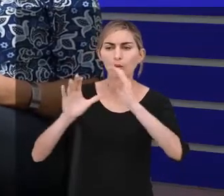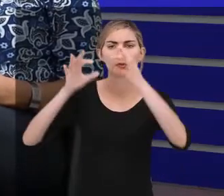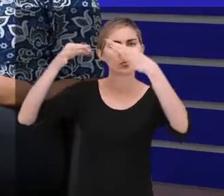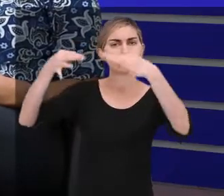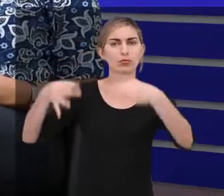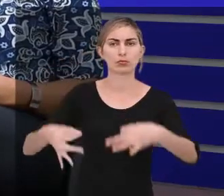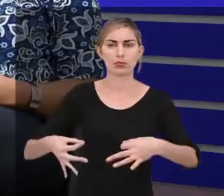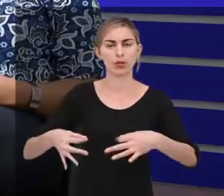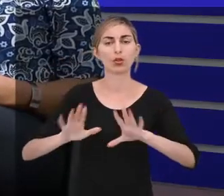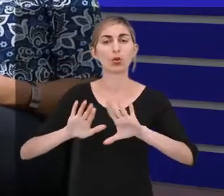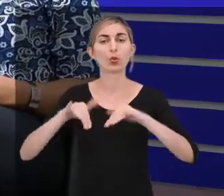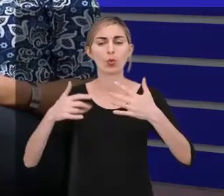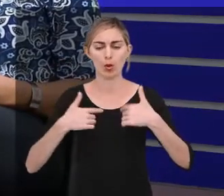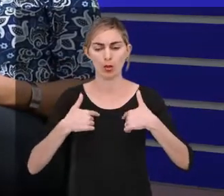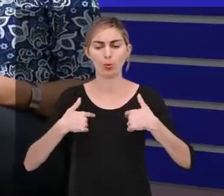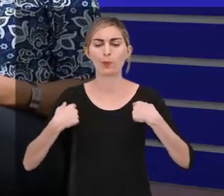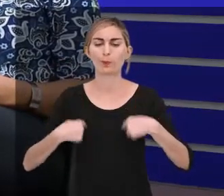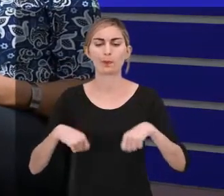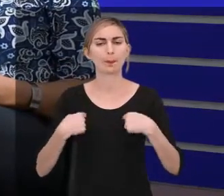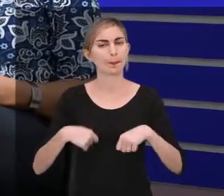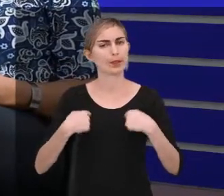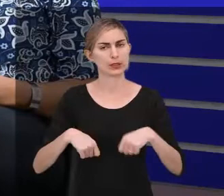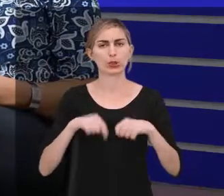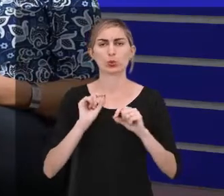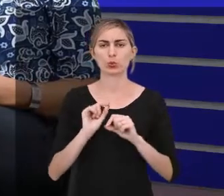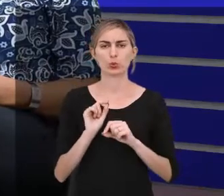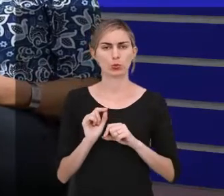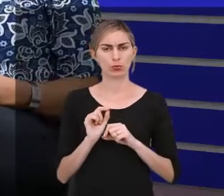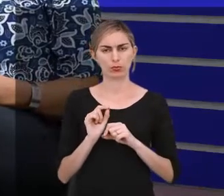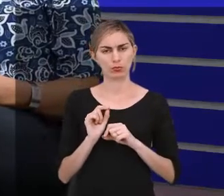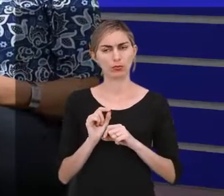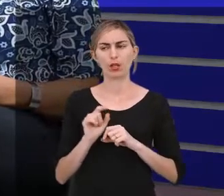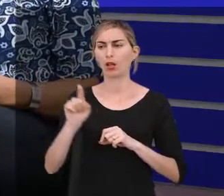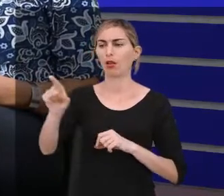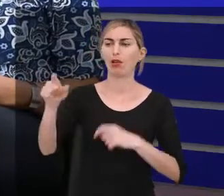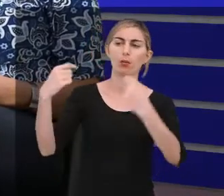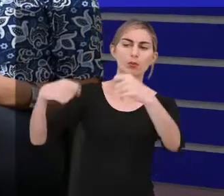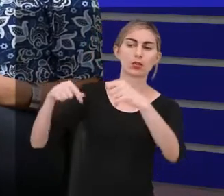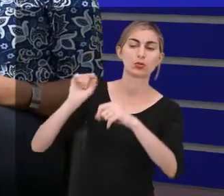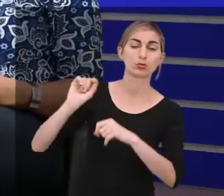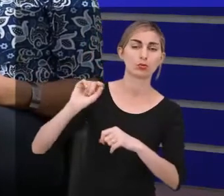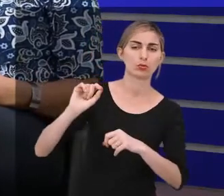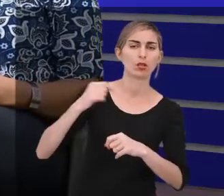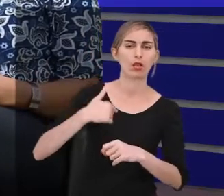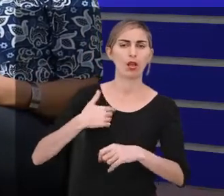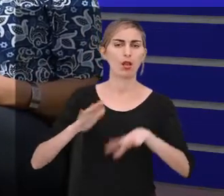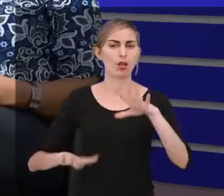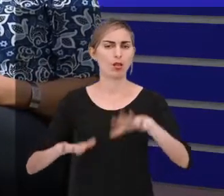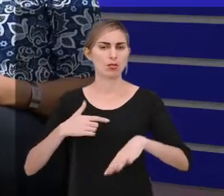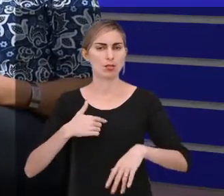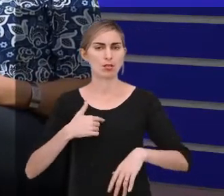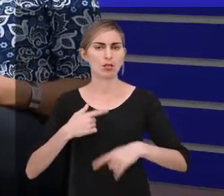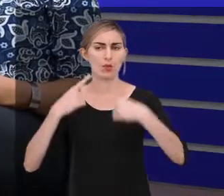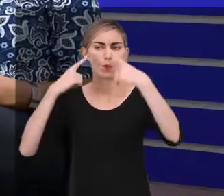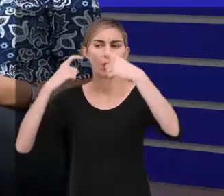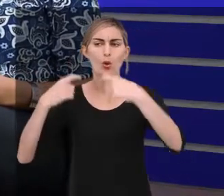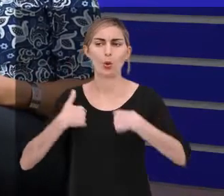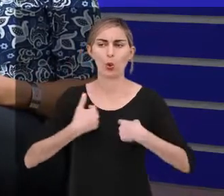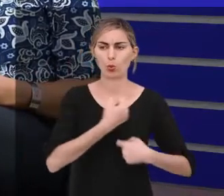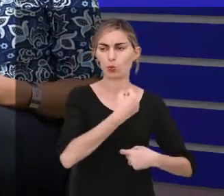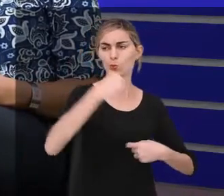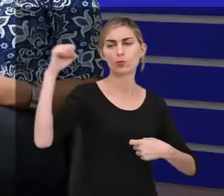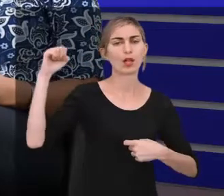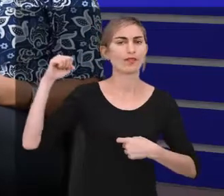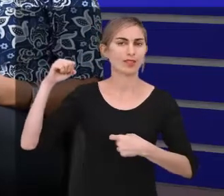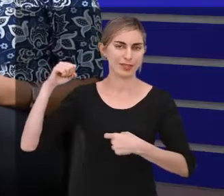adequada. Qual é a minha necessidade, né? Qual é a necessidade do outro? Porque muitas vezes se eu estou sendo agressiva é porque eu quero me defender